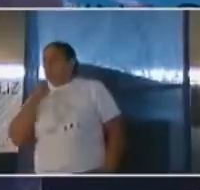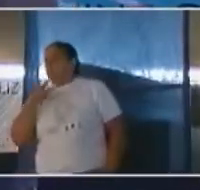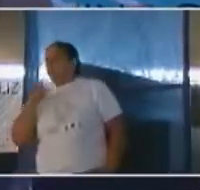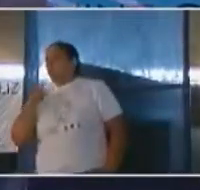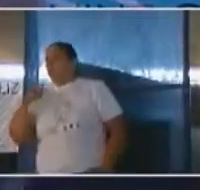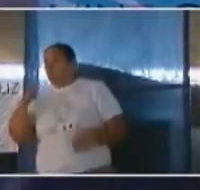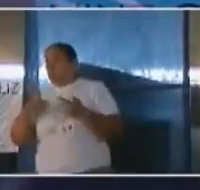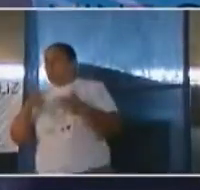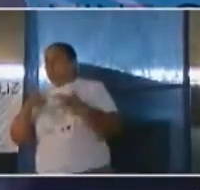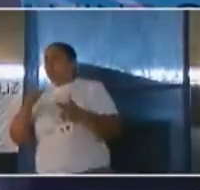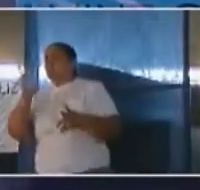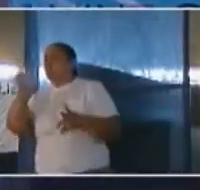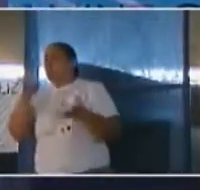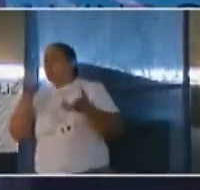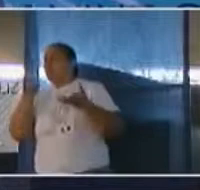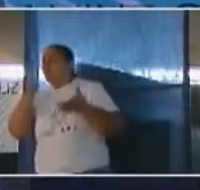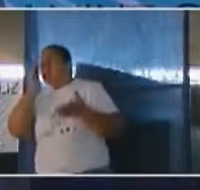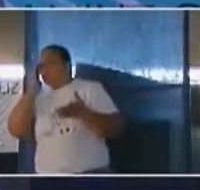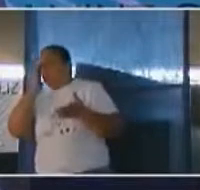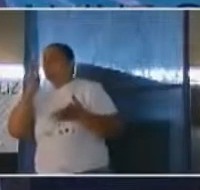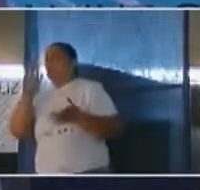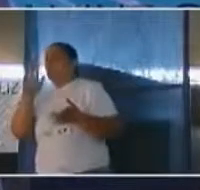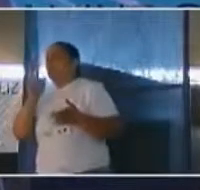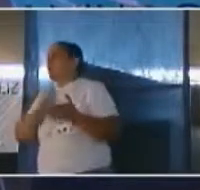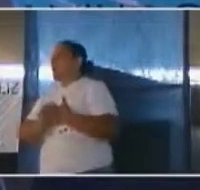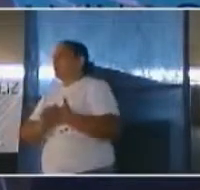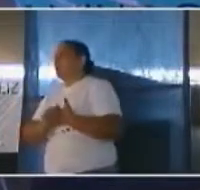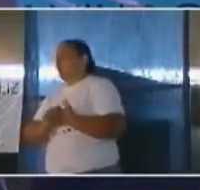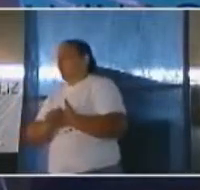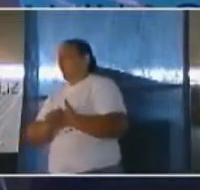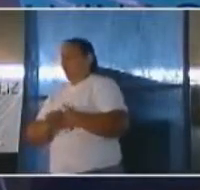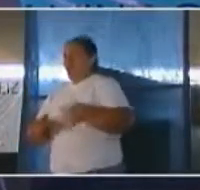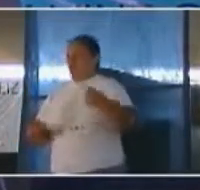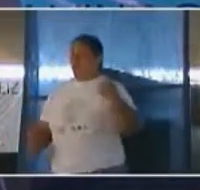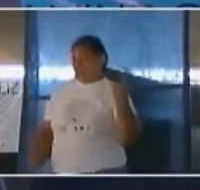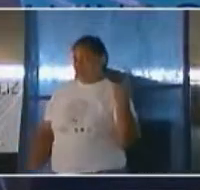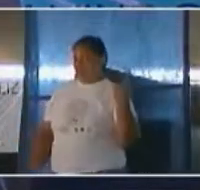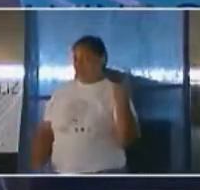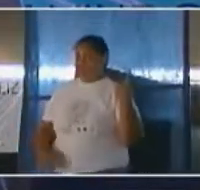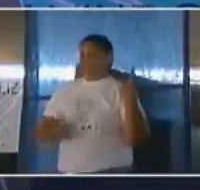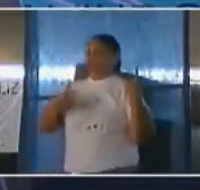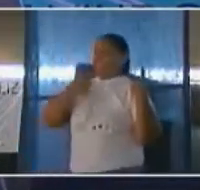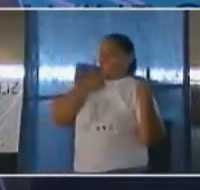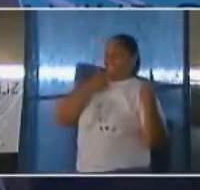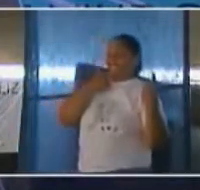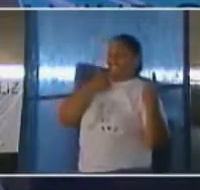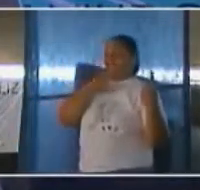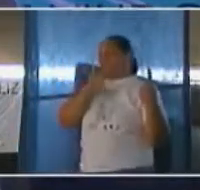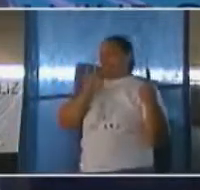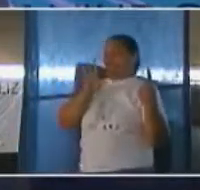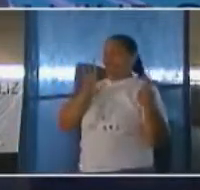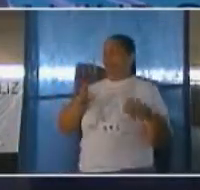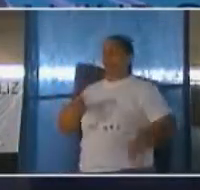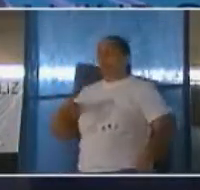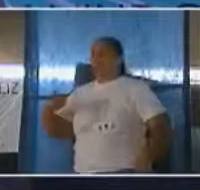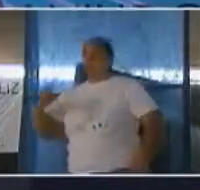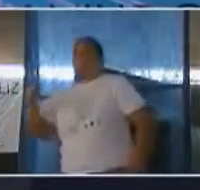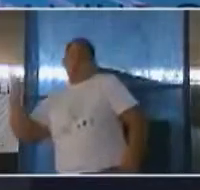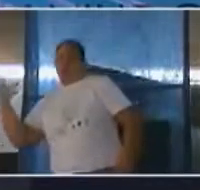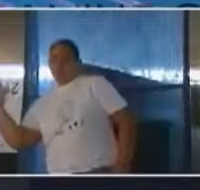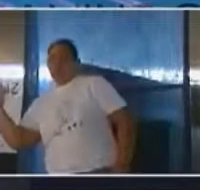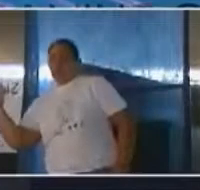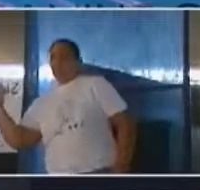dali. Mas algumas pessoas creram e se juntaram a ele. Entre essas pessoas